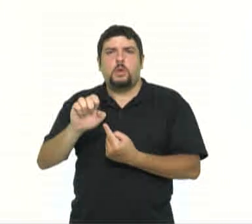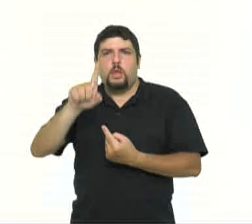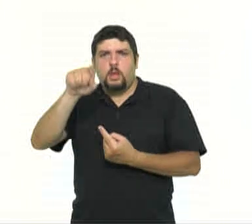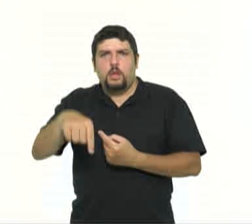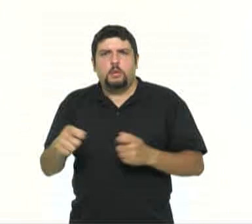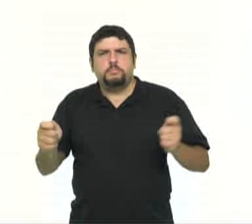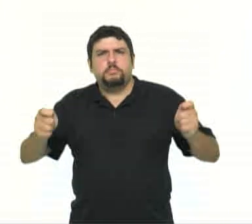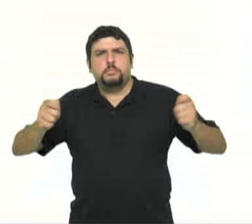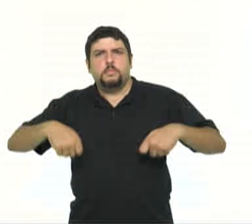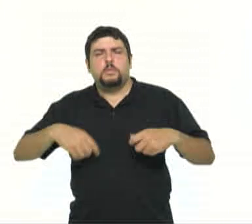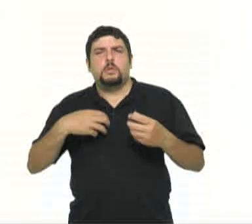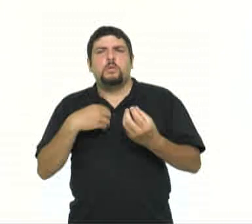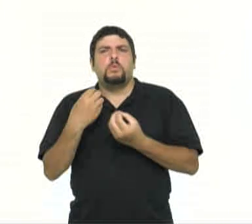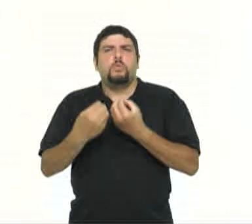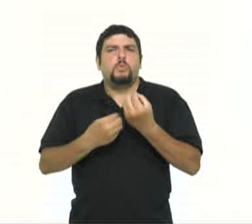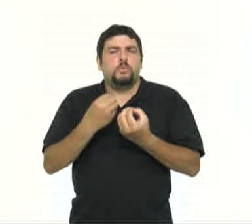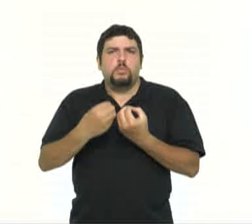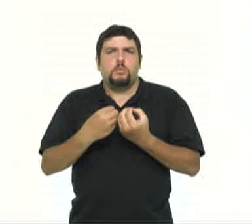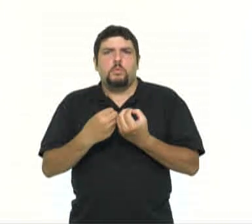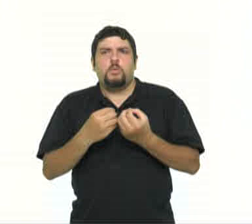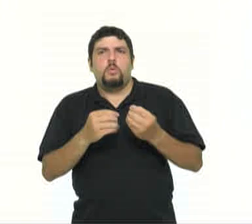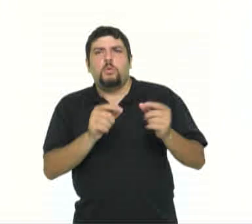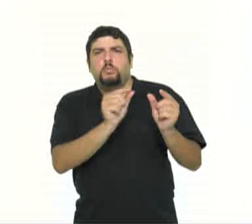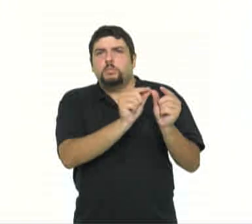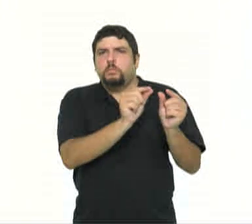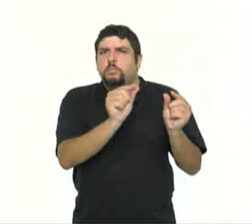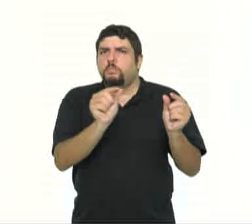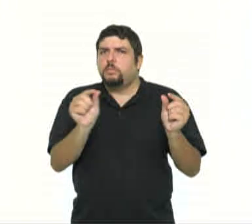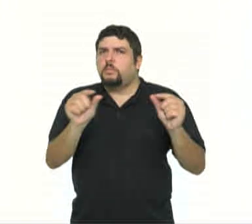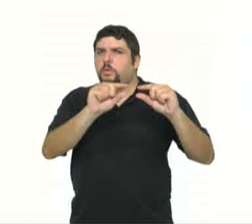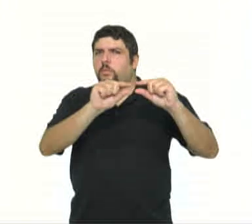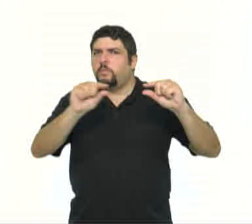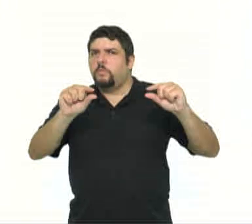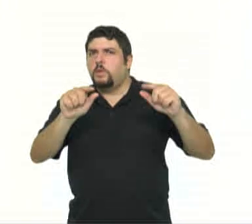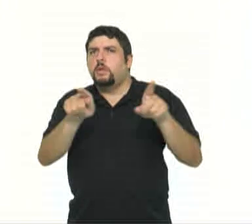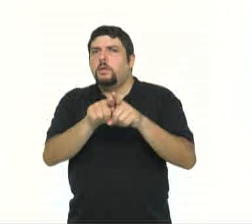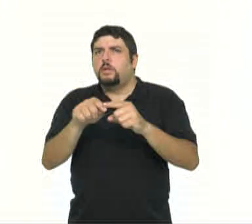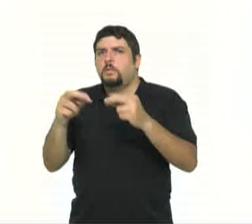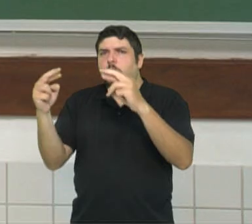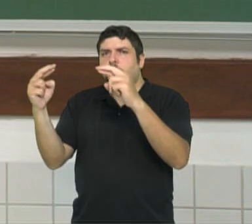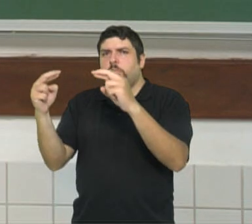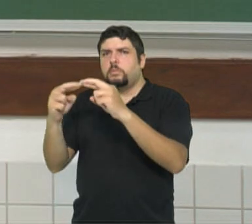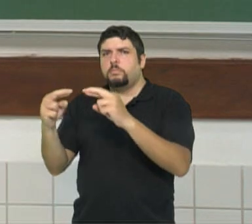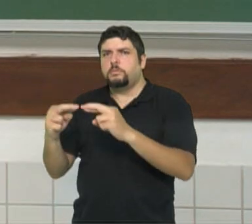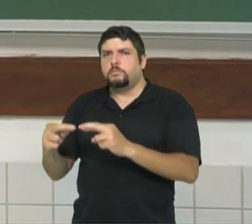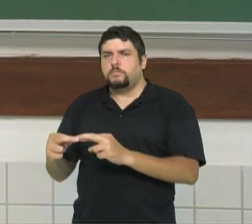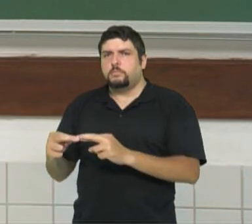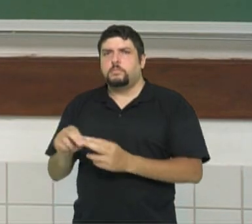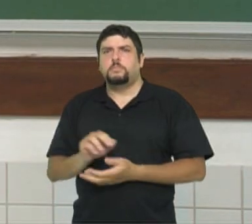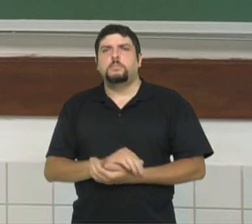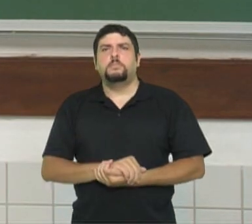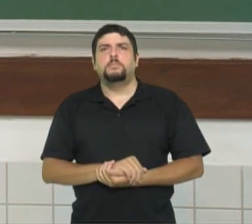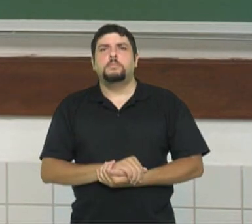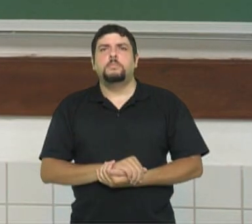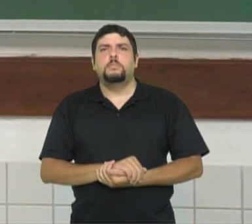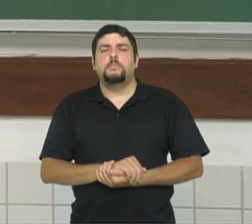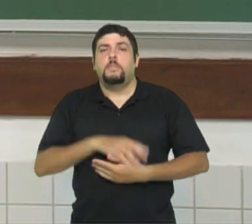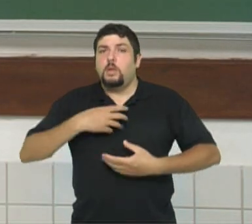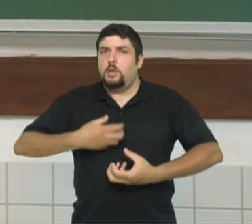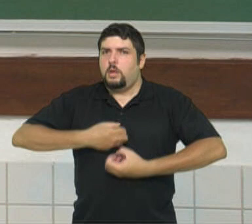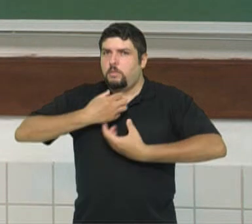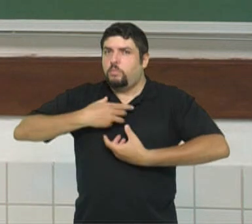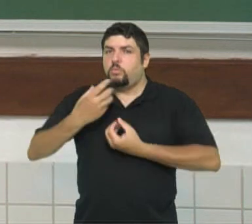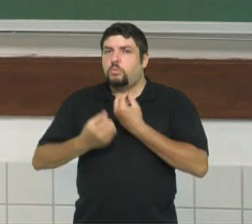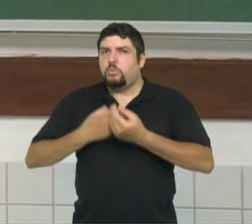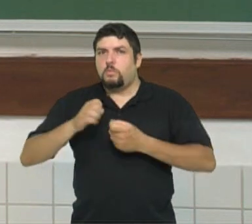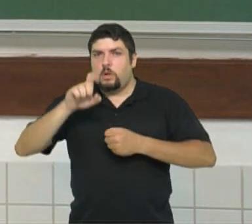obtidos através da regularidade dos versos, bem como as rimas. Então, as poesias, no início, elas eram feitas para